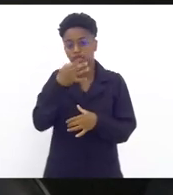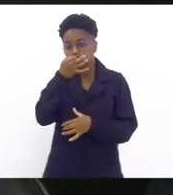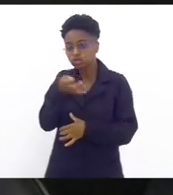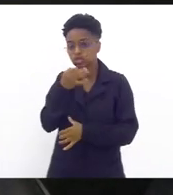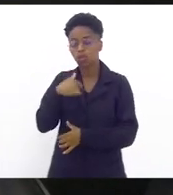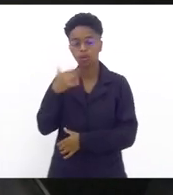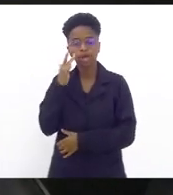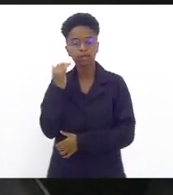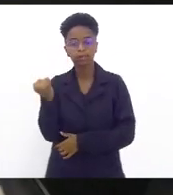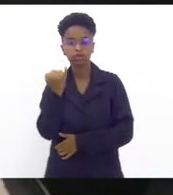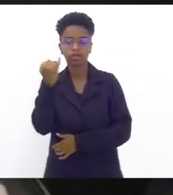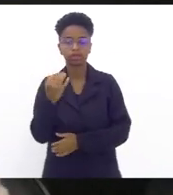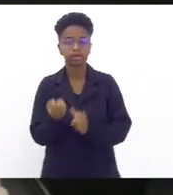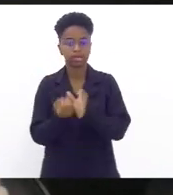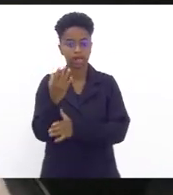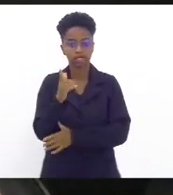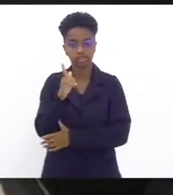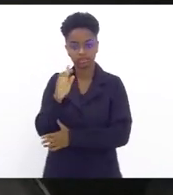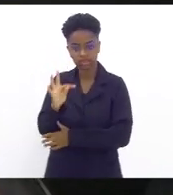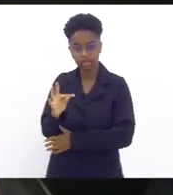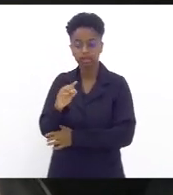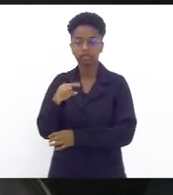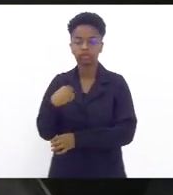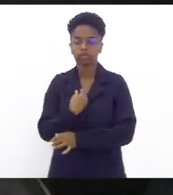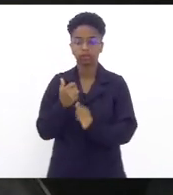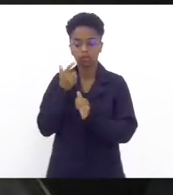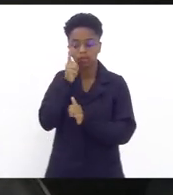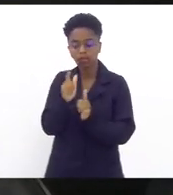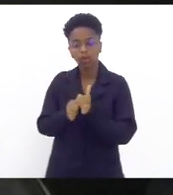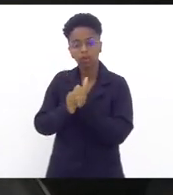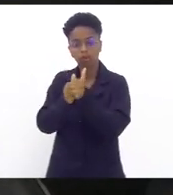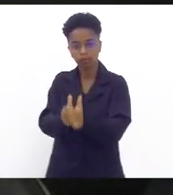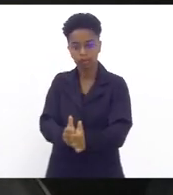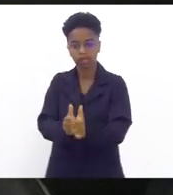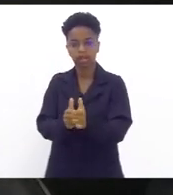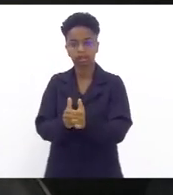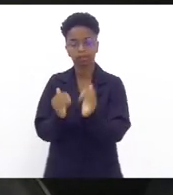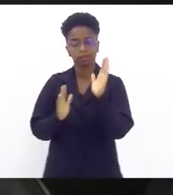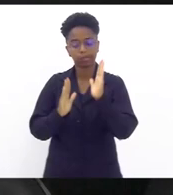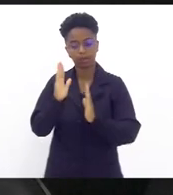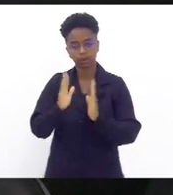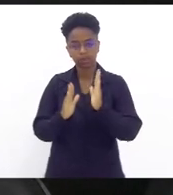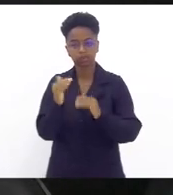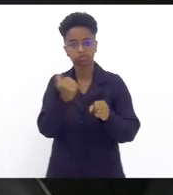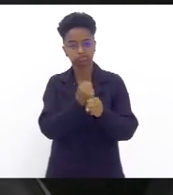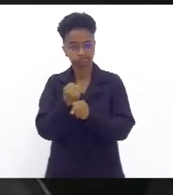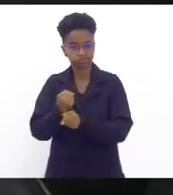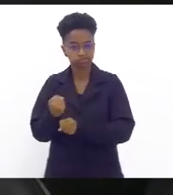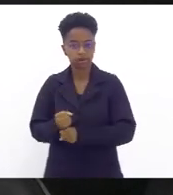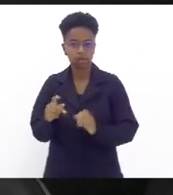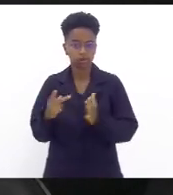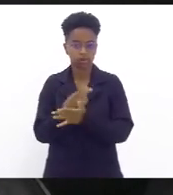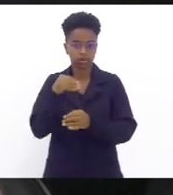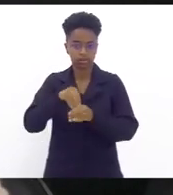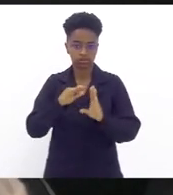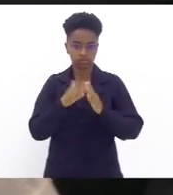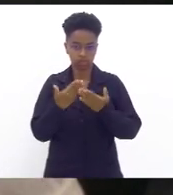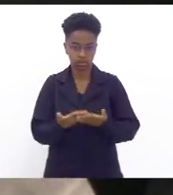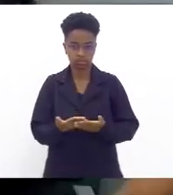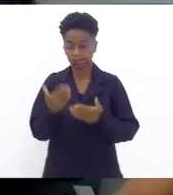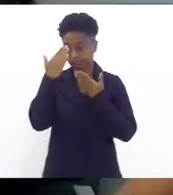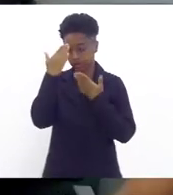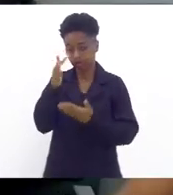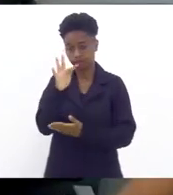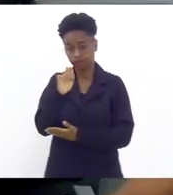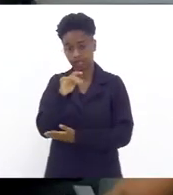importante da gente criar esse grupo para que esse acompanhamento aconteça nesse período em que as obras vão estar rolando na escola Obrigado